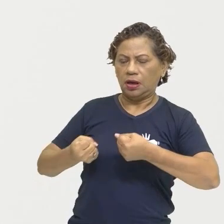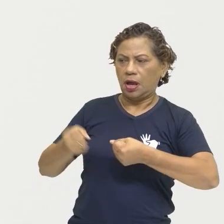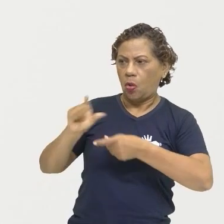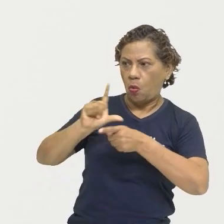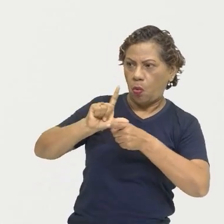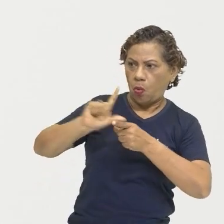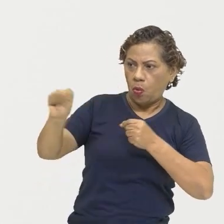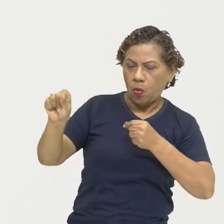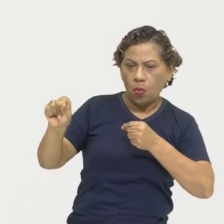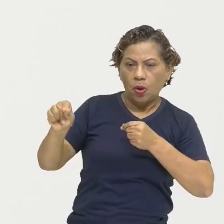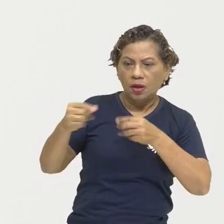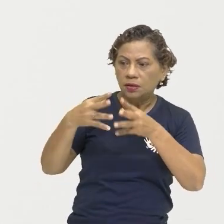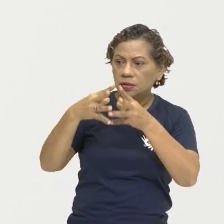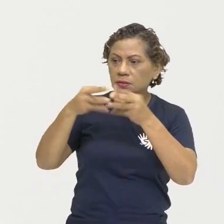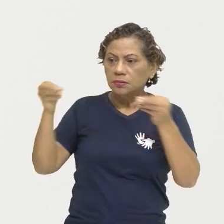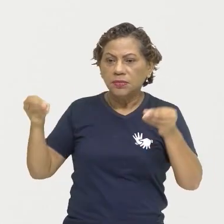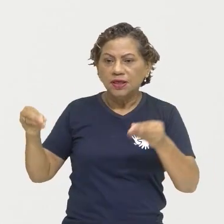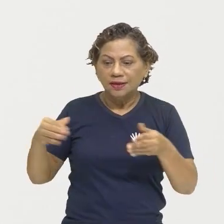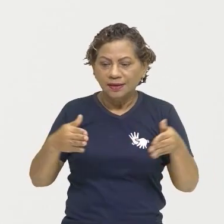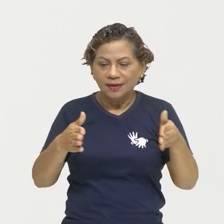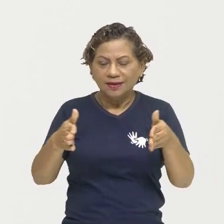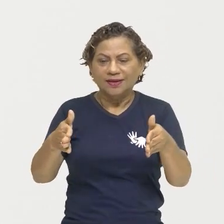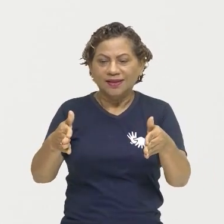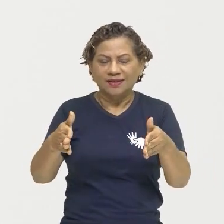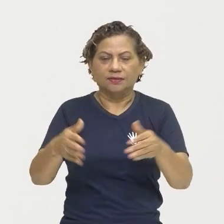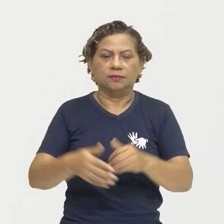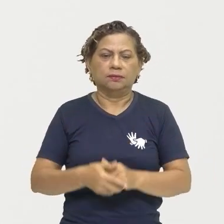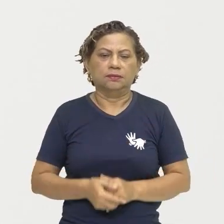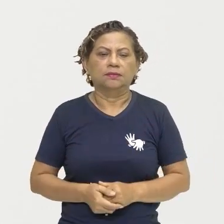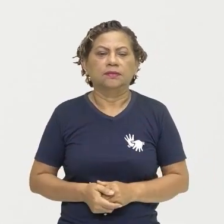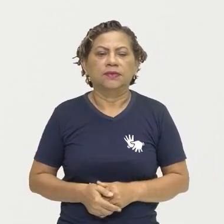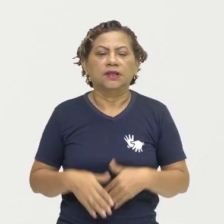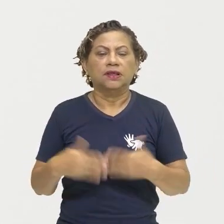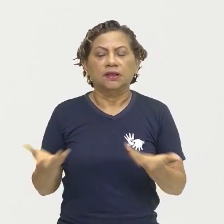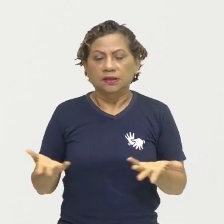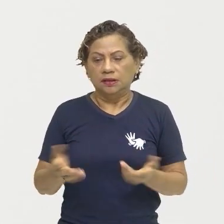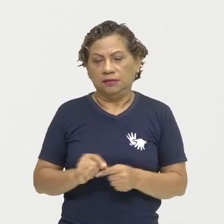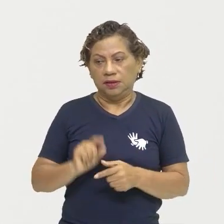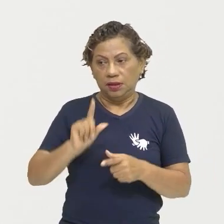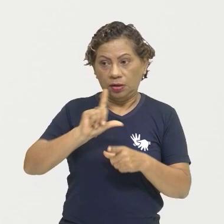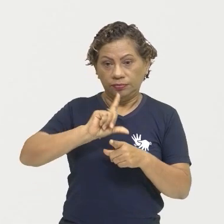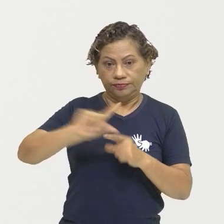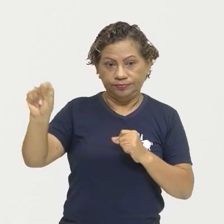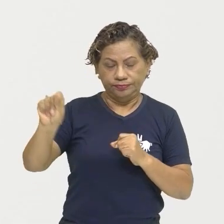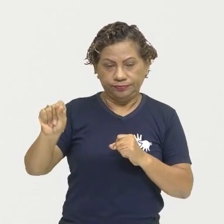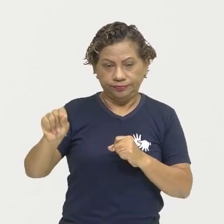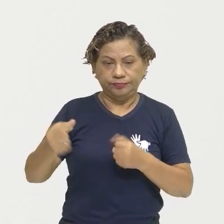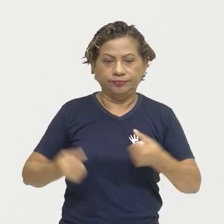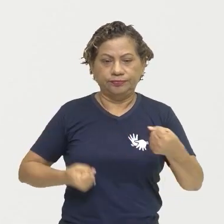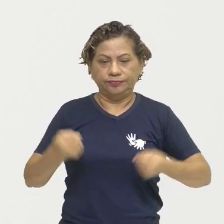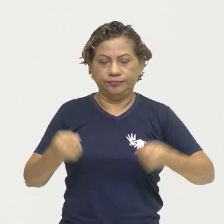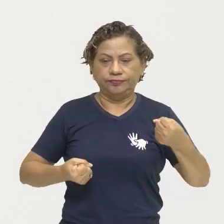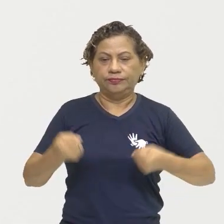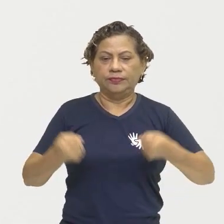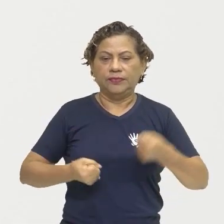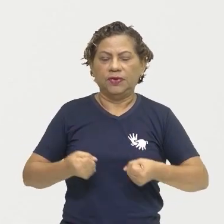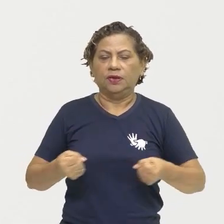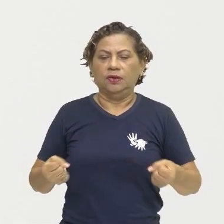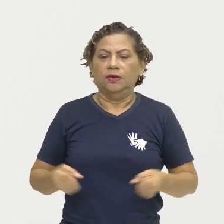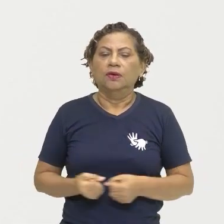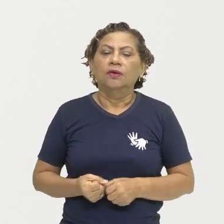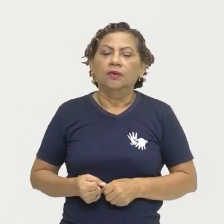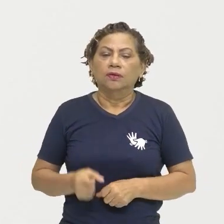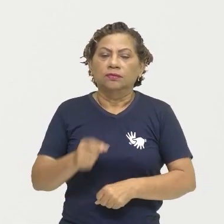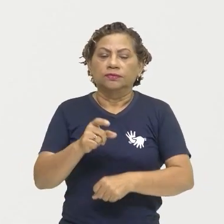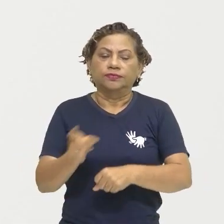Olhe muito bem para cá. O carro partiu é uma oração coordenada. Ganhou velocidade, outra